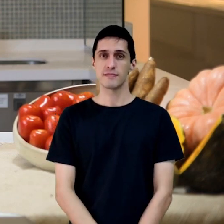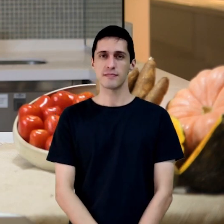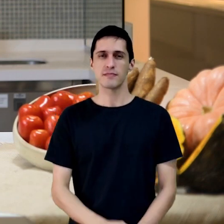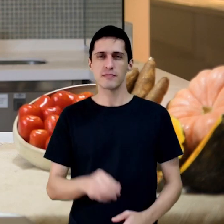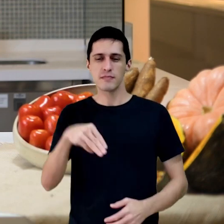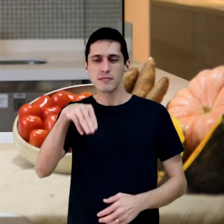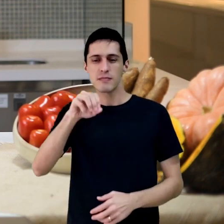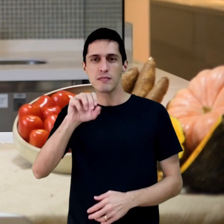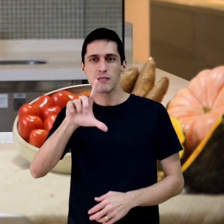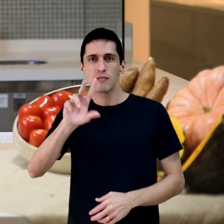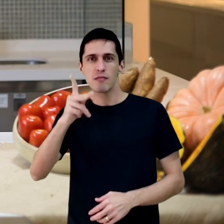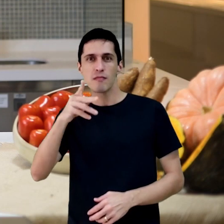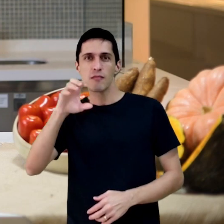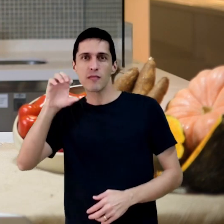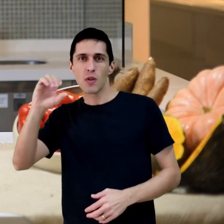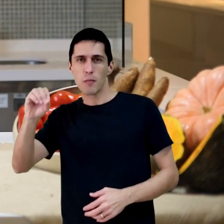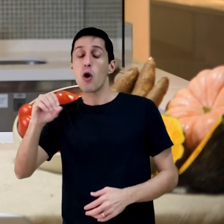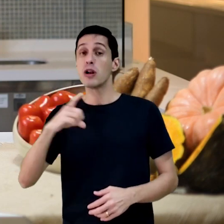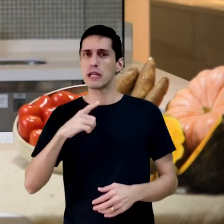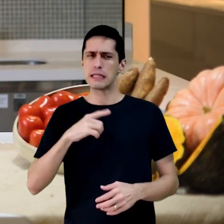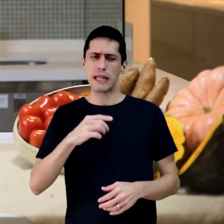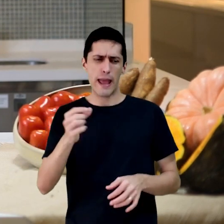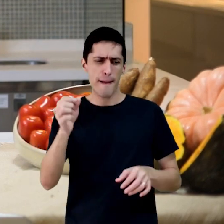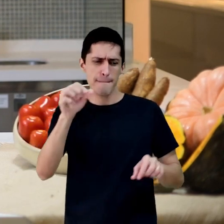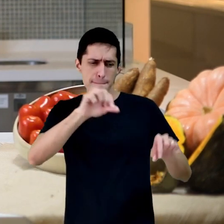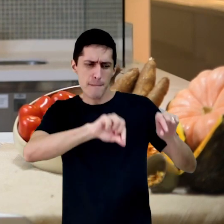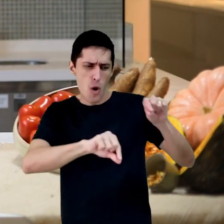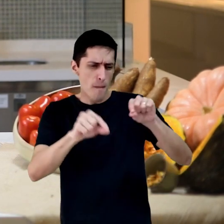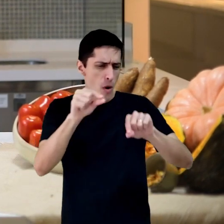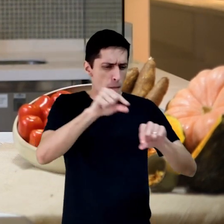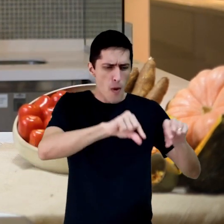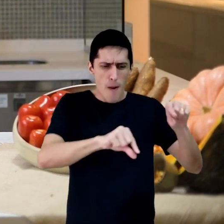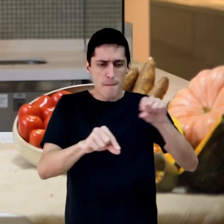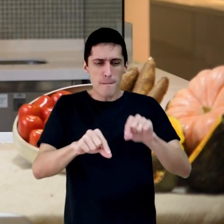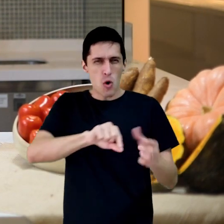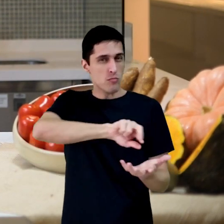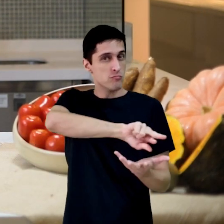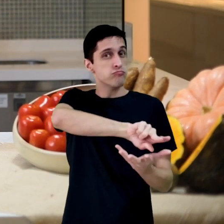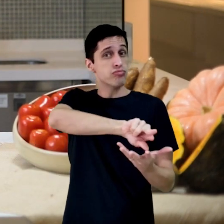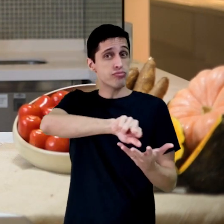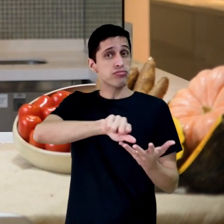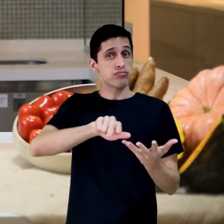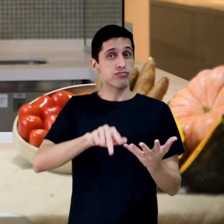Esse molho é um molho bastante incrementado, né? A gente acrescentou aí